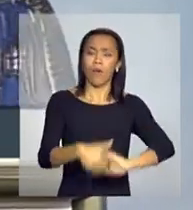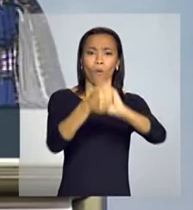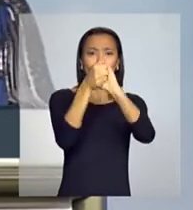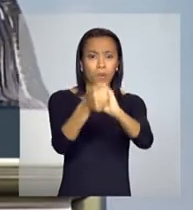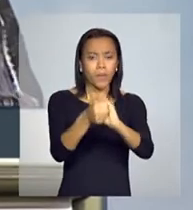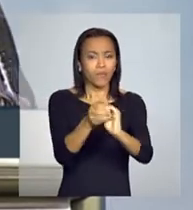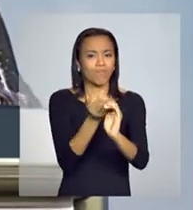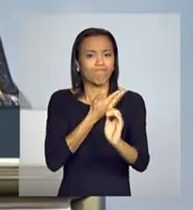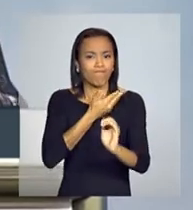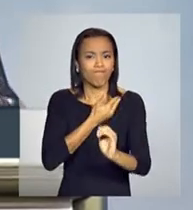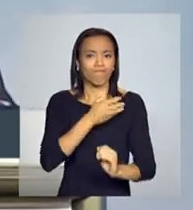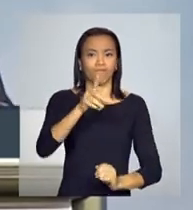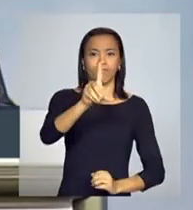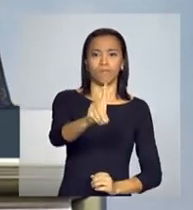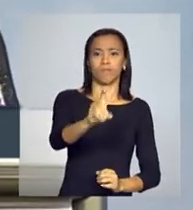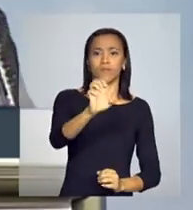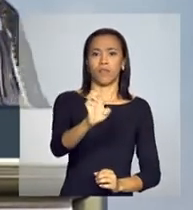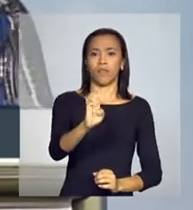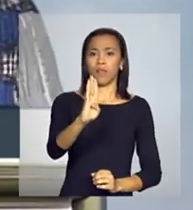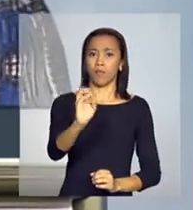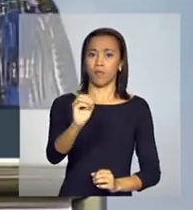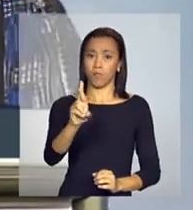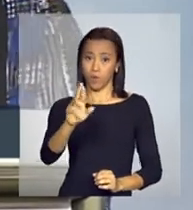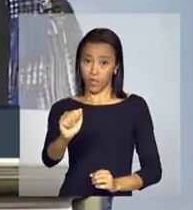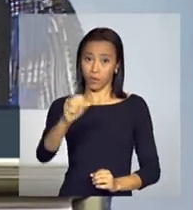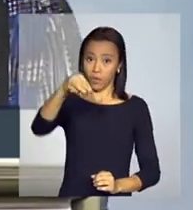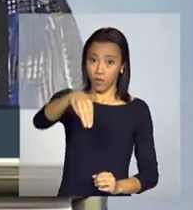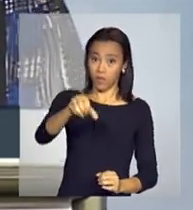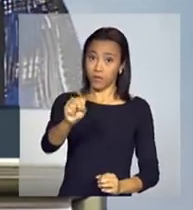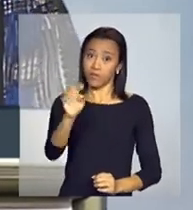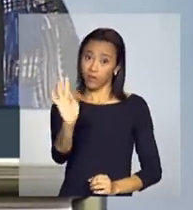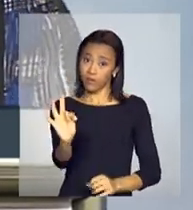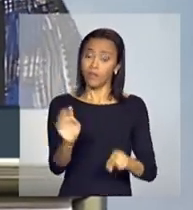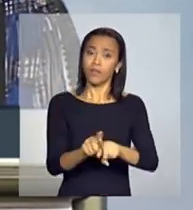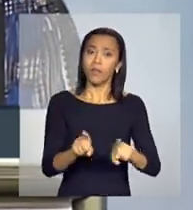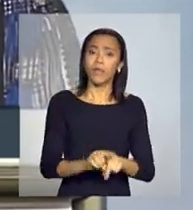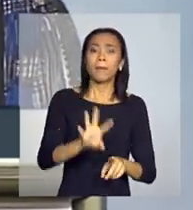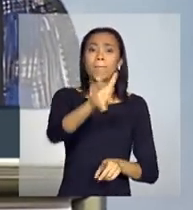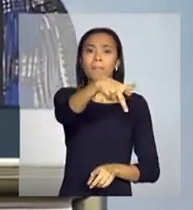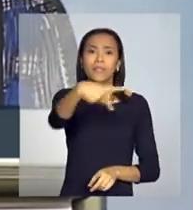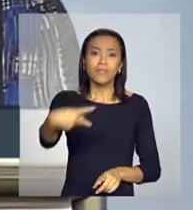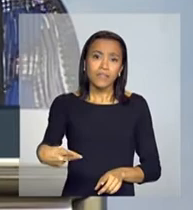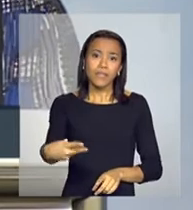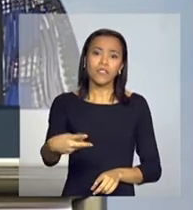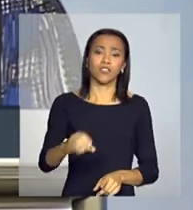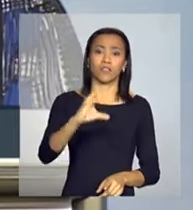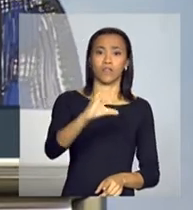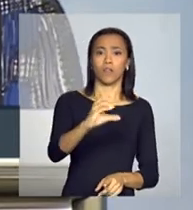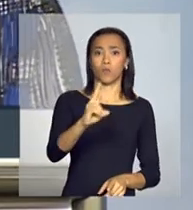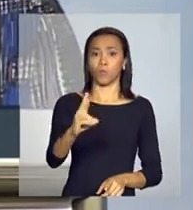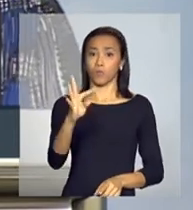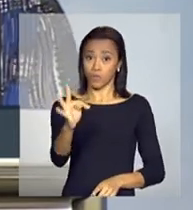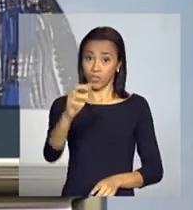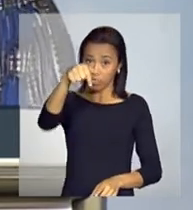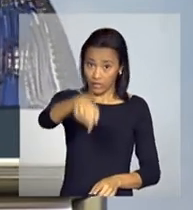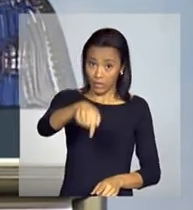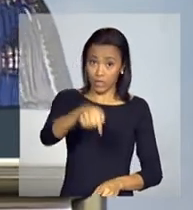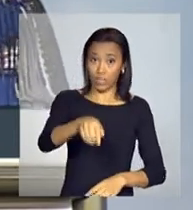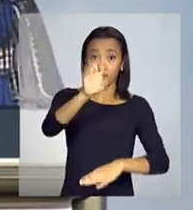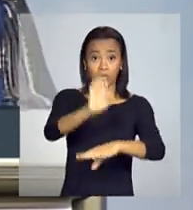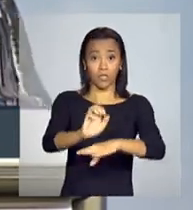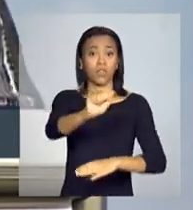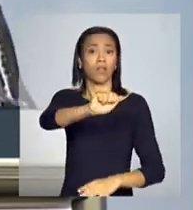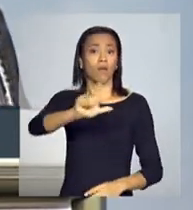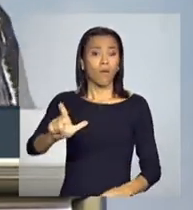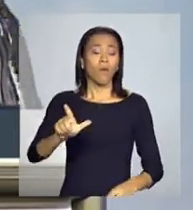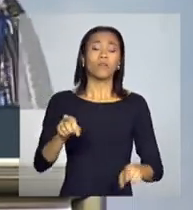companheira Débora Nunes, do MST, à presidente da Central Única dos Trabalhadores de Alagoas,